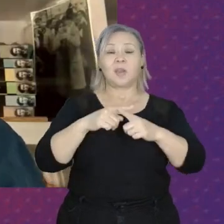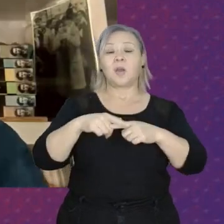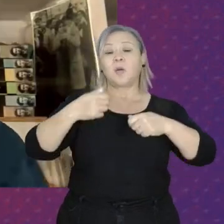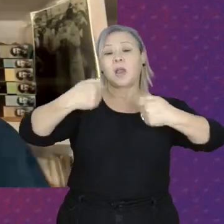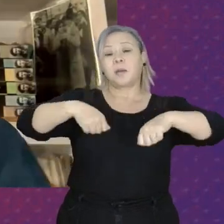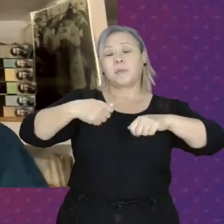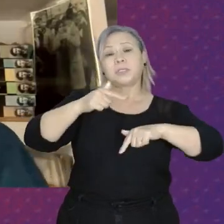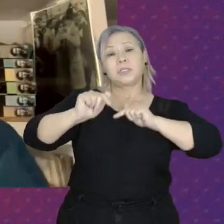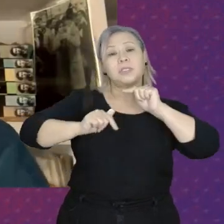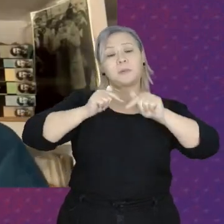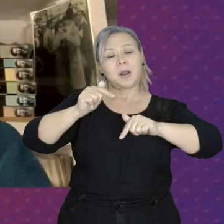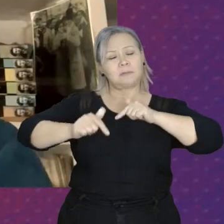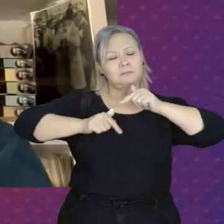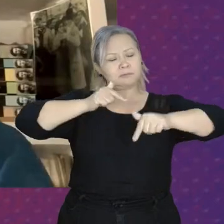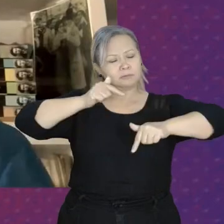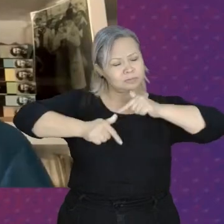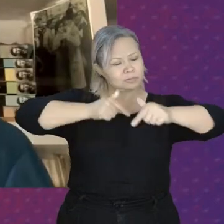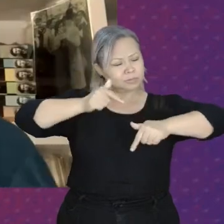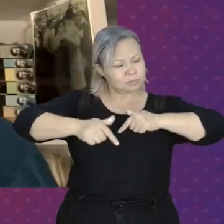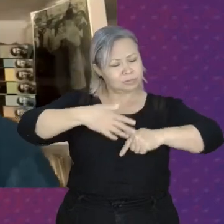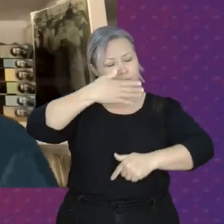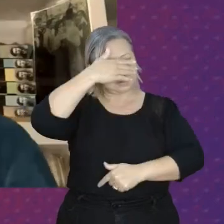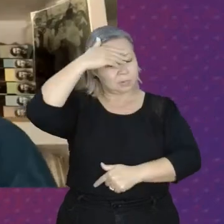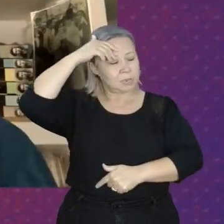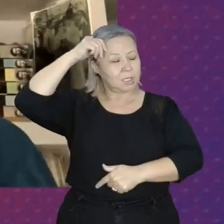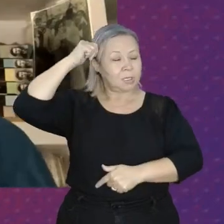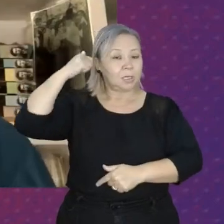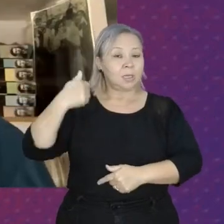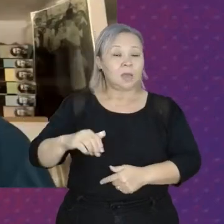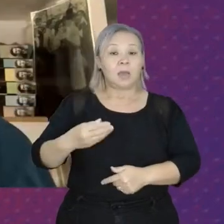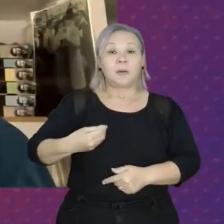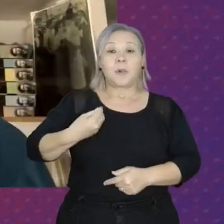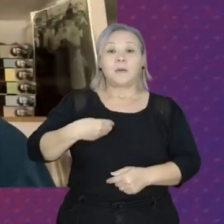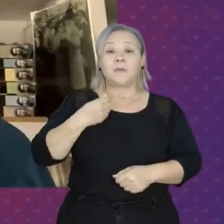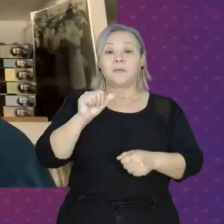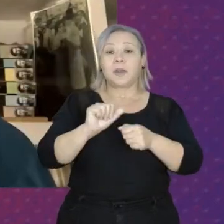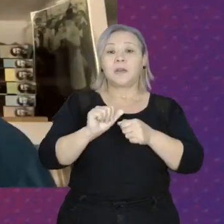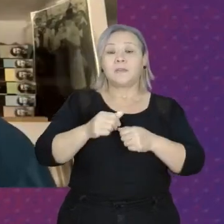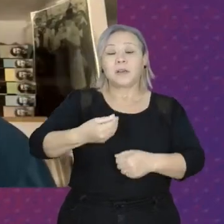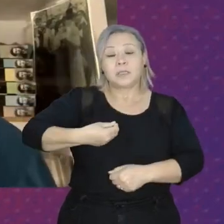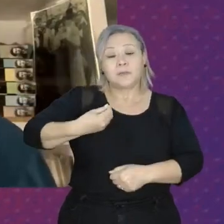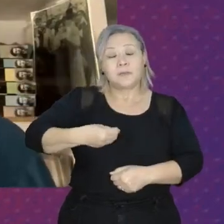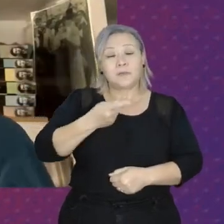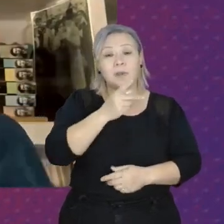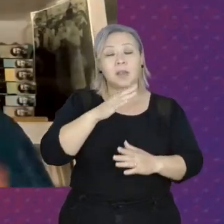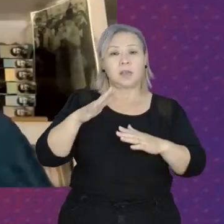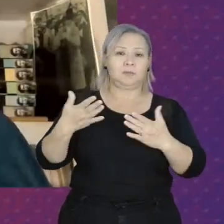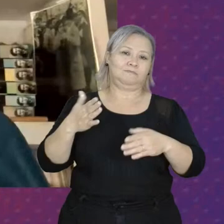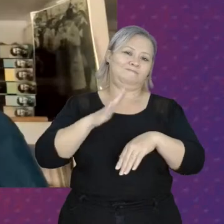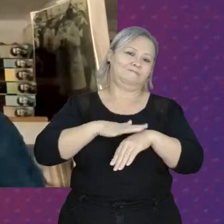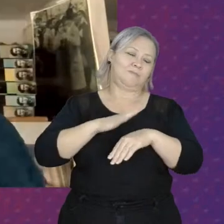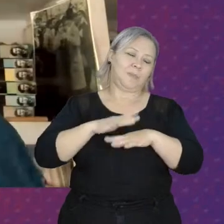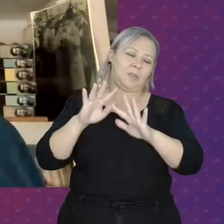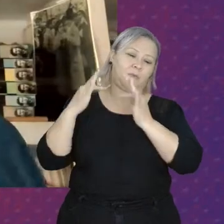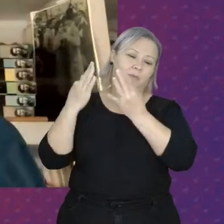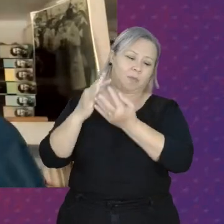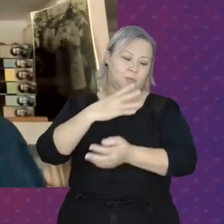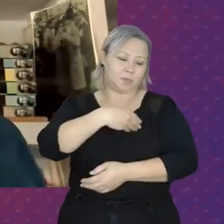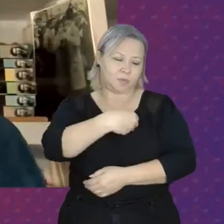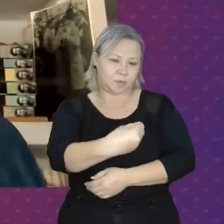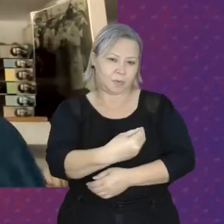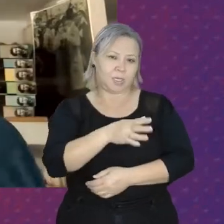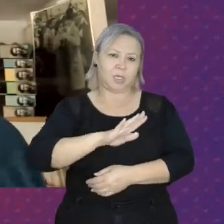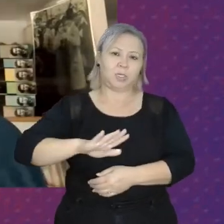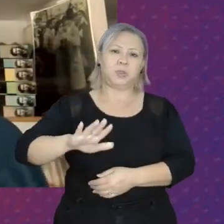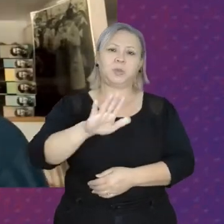preciso trabalhar, trabalhar, trabalhar, trabalhar para sobreviver e fazer sobreviver a sua família. Os filhos, os familiares,